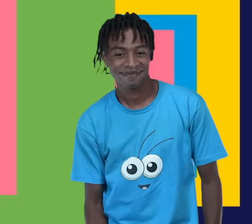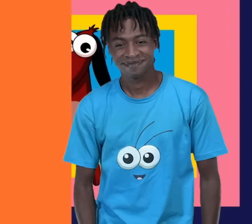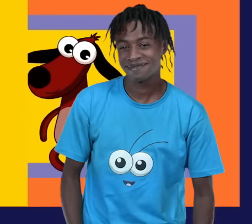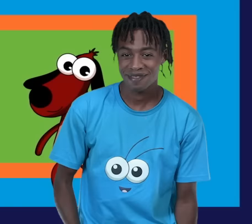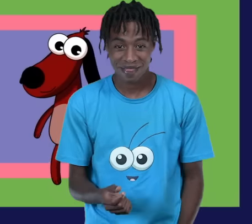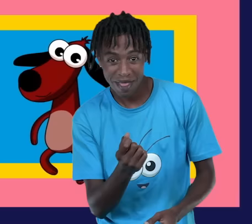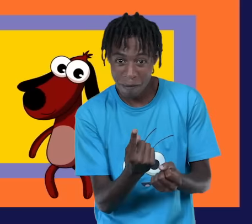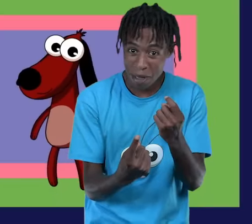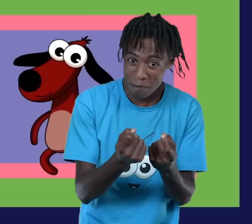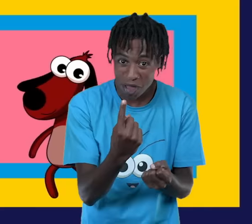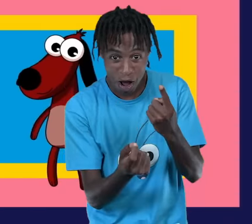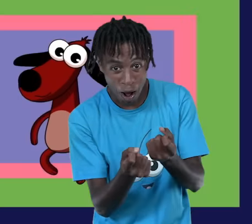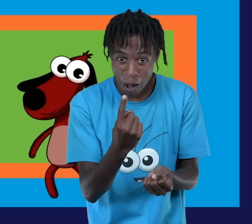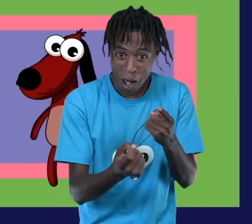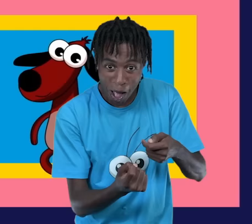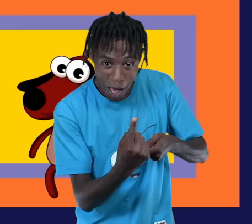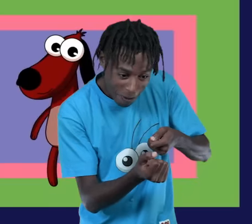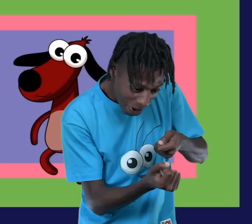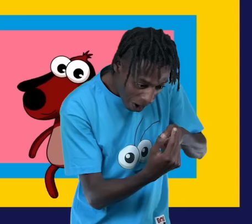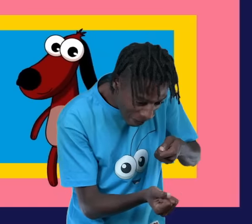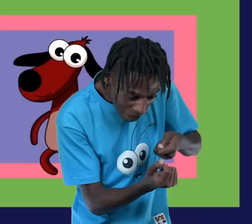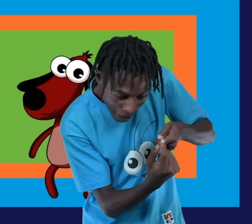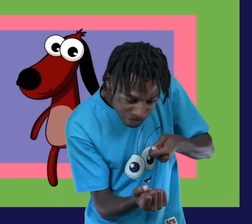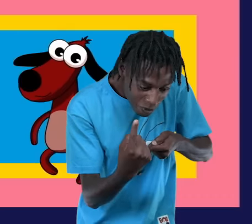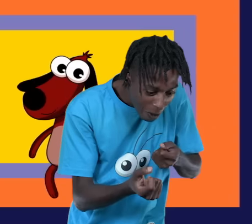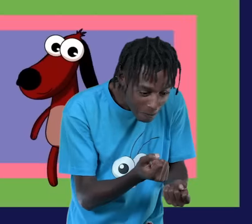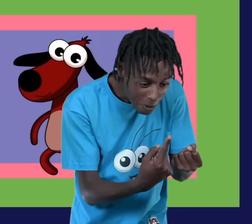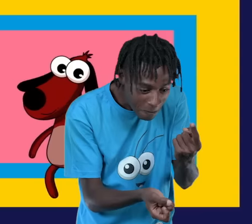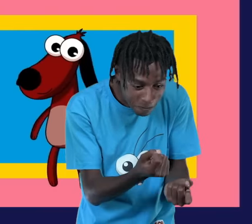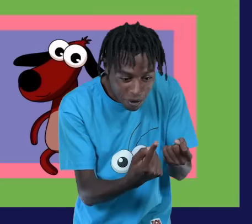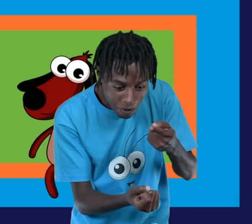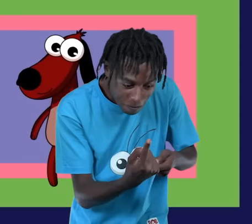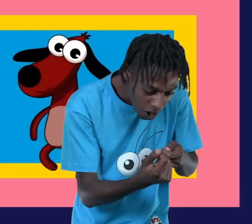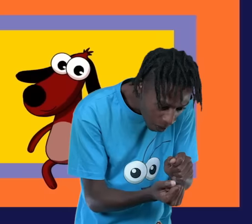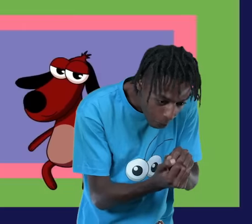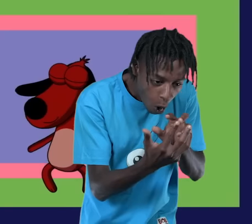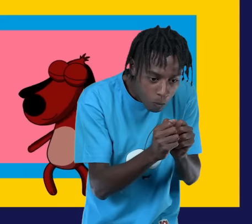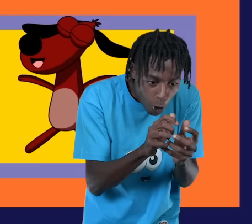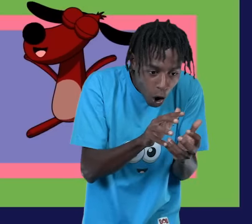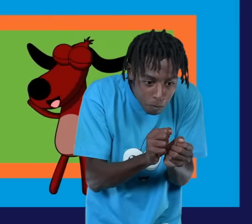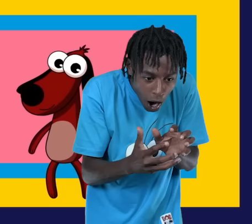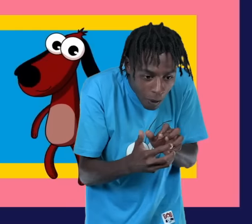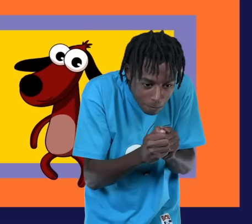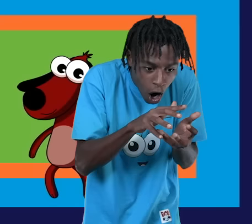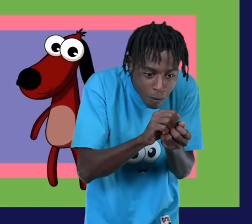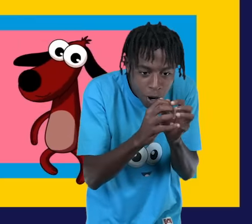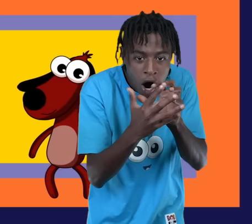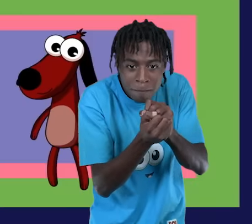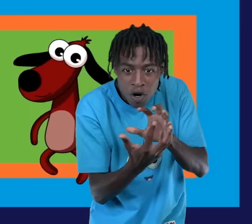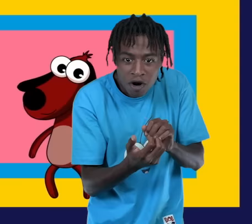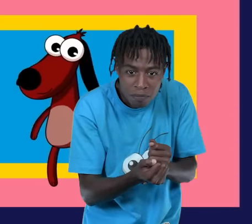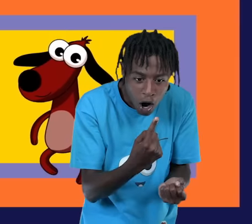Pula, pula, pipoquinha. Pula, pula sem parar. Pula, pula, pipoquinha pra crescer e estourar. Pula,